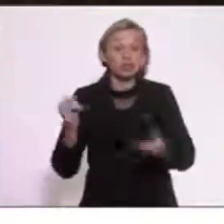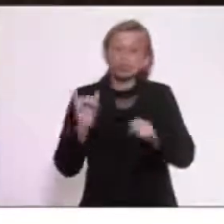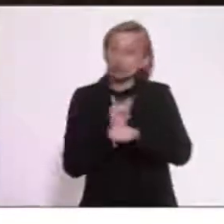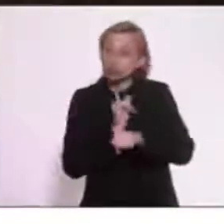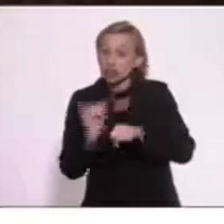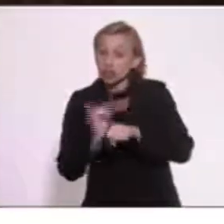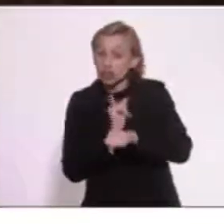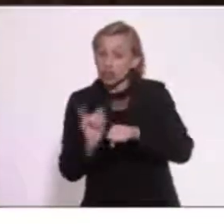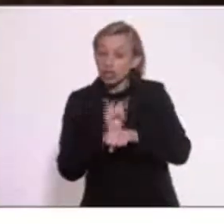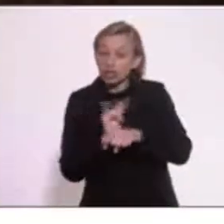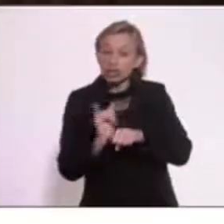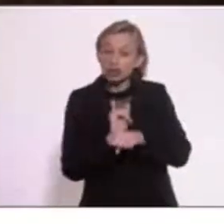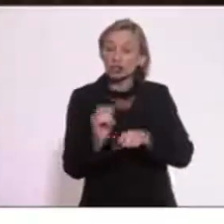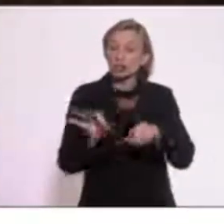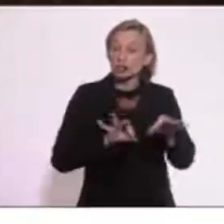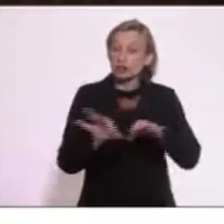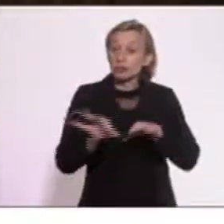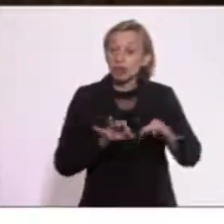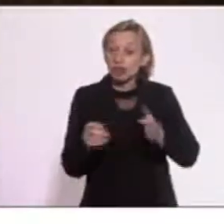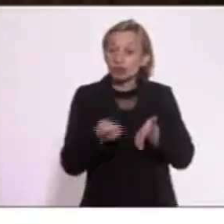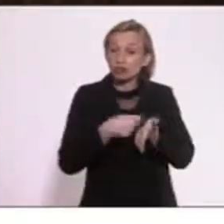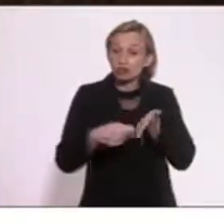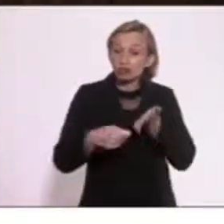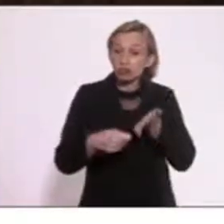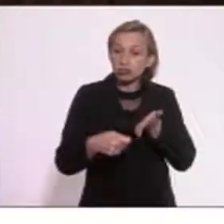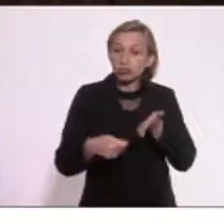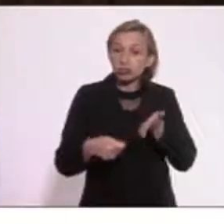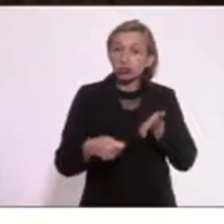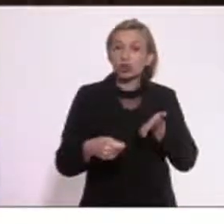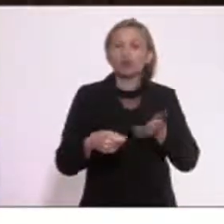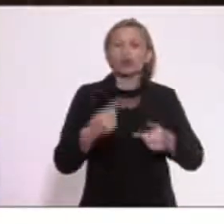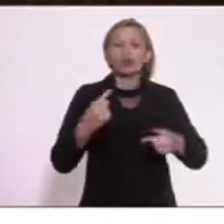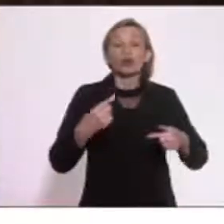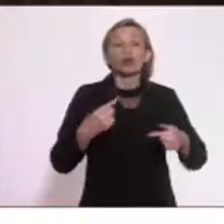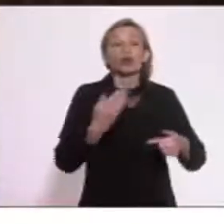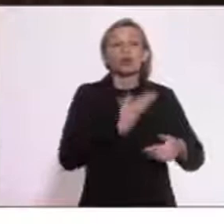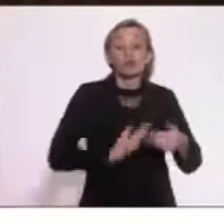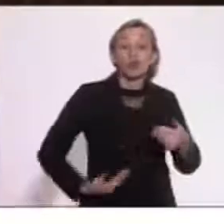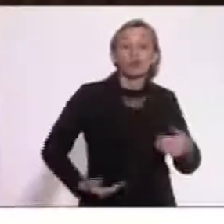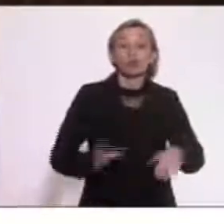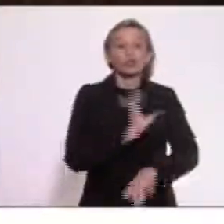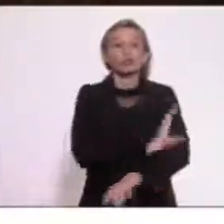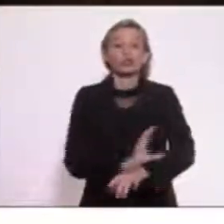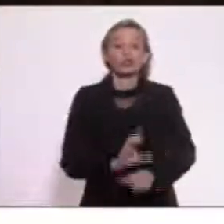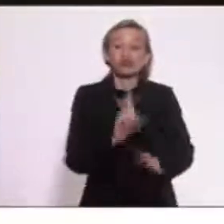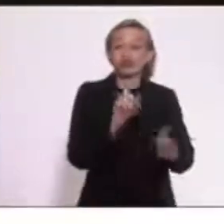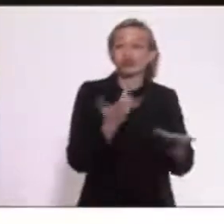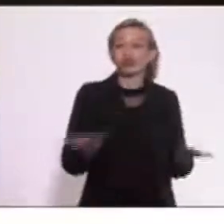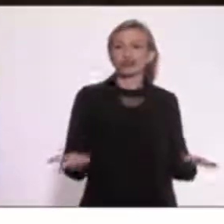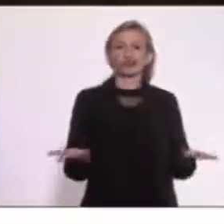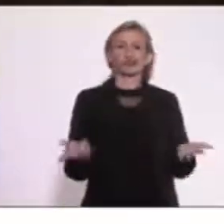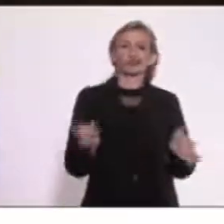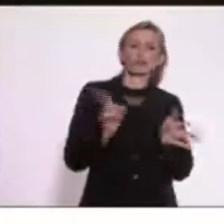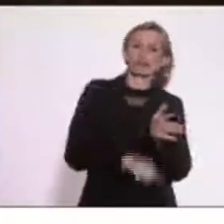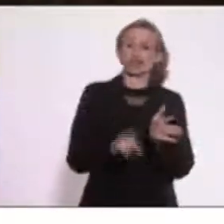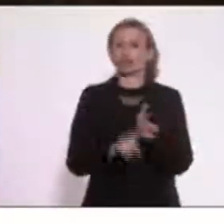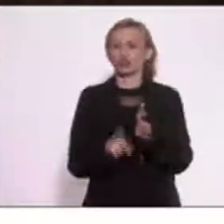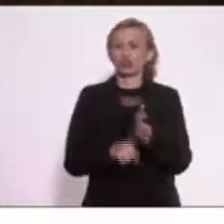na rubrica política pública da cultura, e tendo uma redução como se